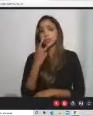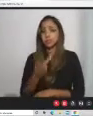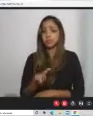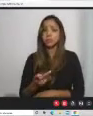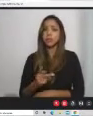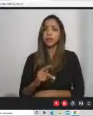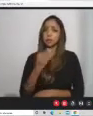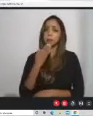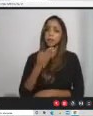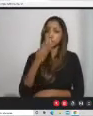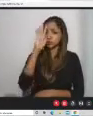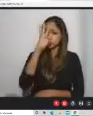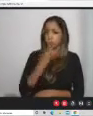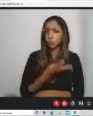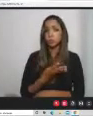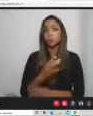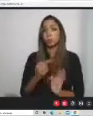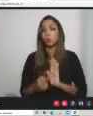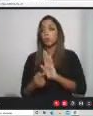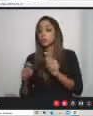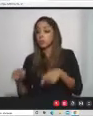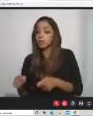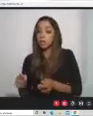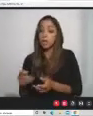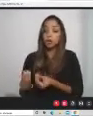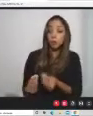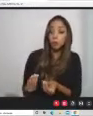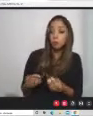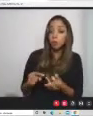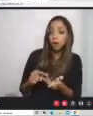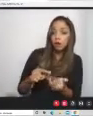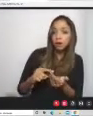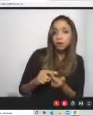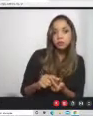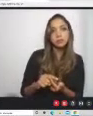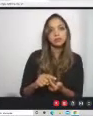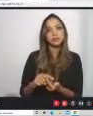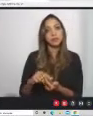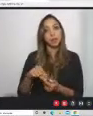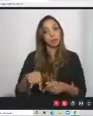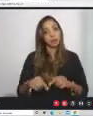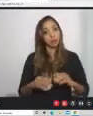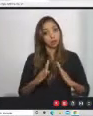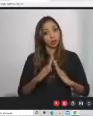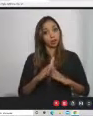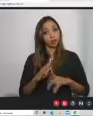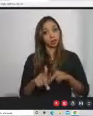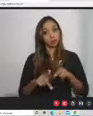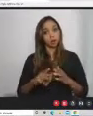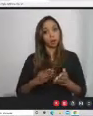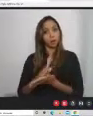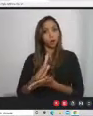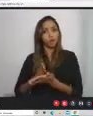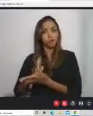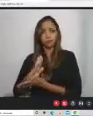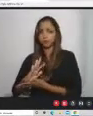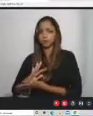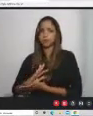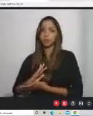o que precisa a gente estar aprovando aqui na nossa, na casa do povo, né? O que precisa, o que a